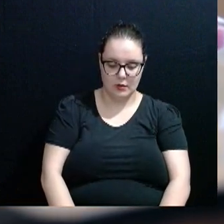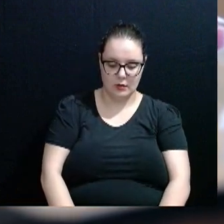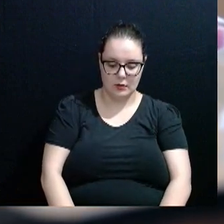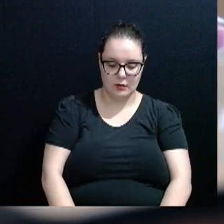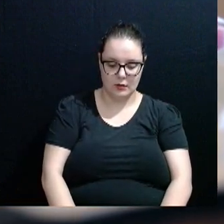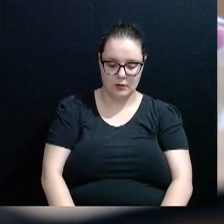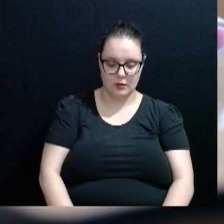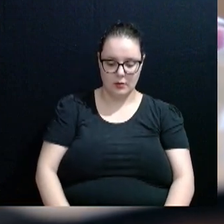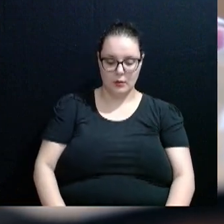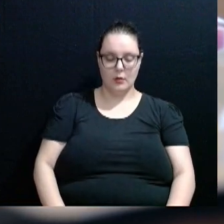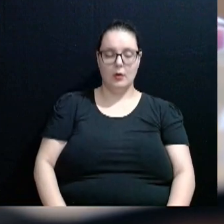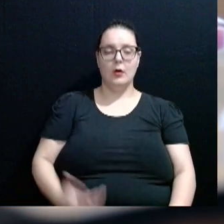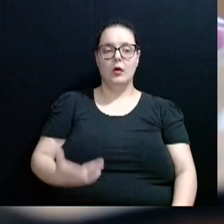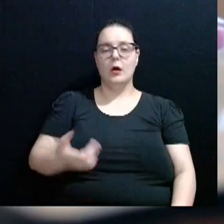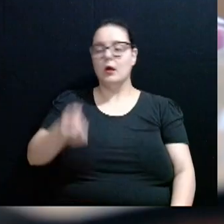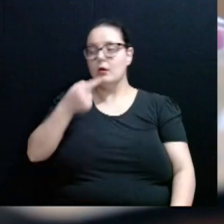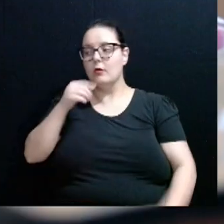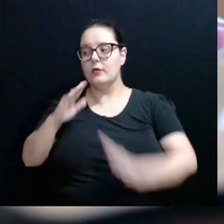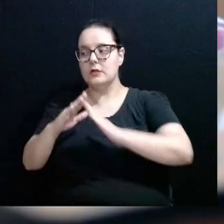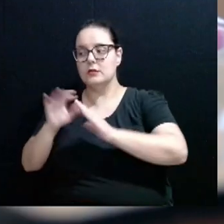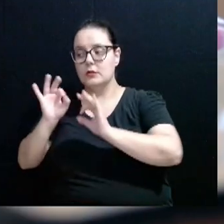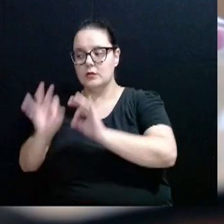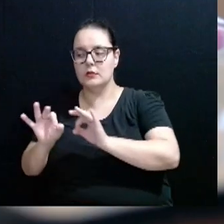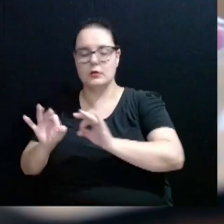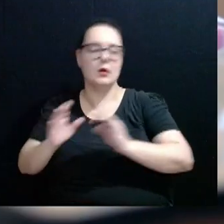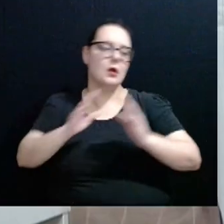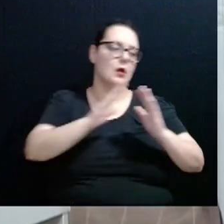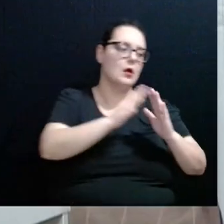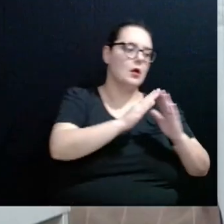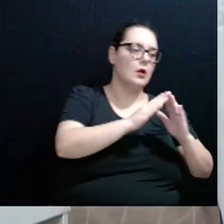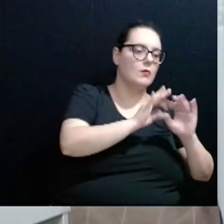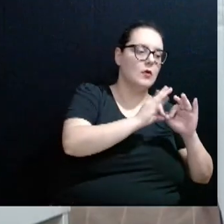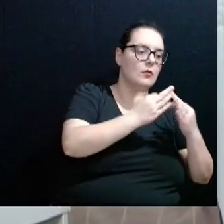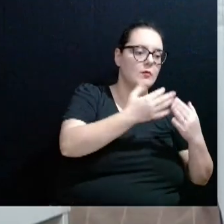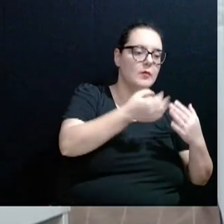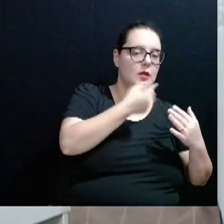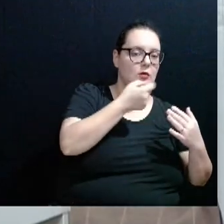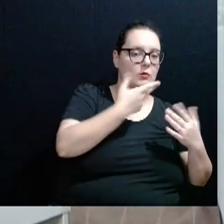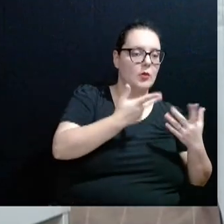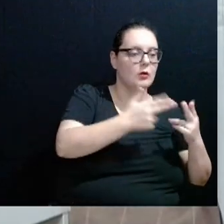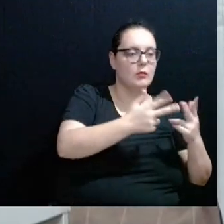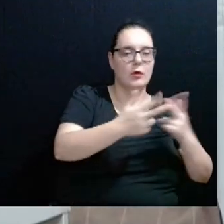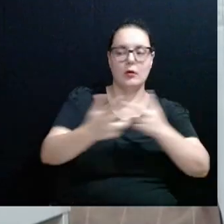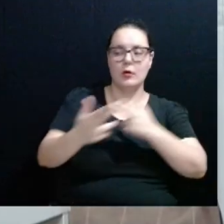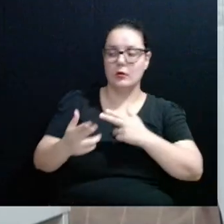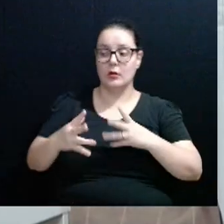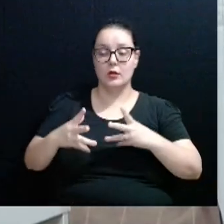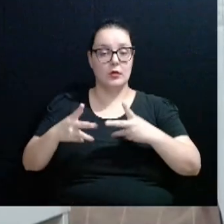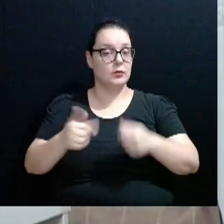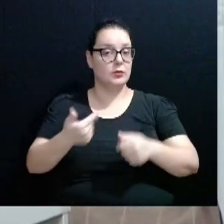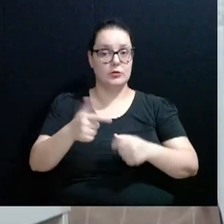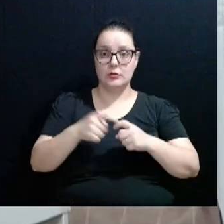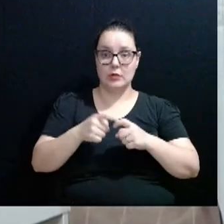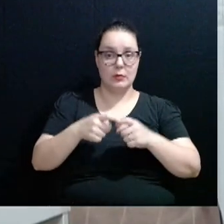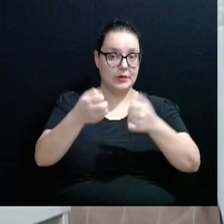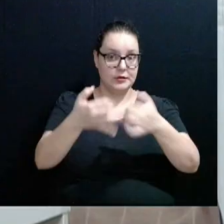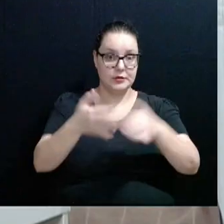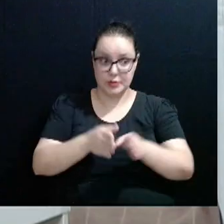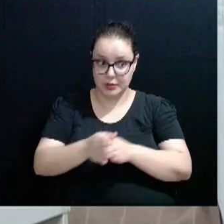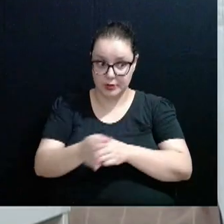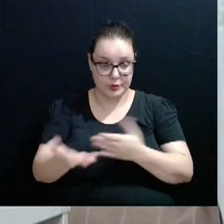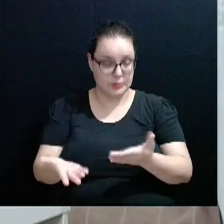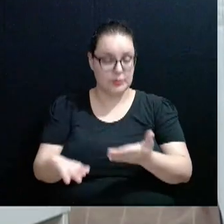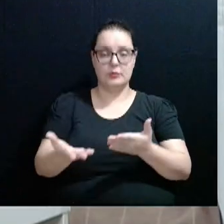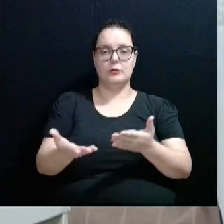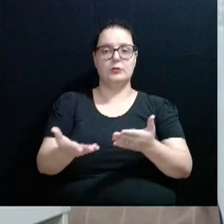certo com o vizinho, que deu certo com alguém da família, todos esses sem orientação médica, sem ser passado ou prescrito